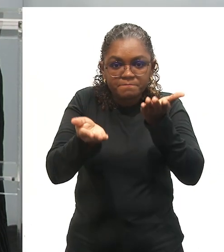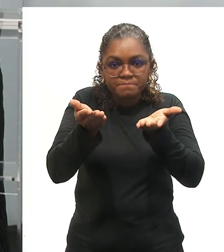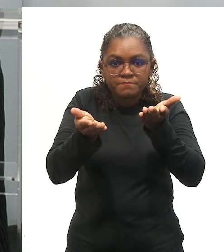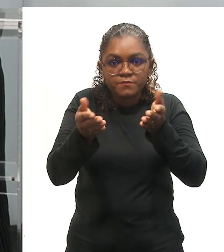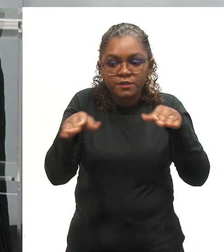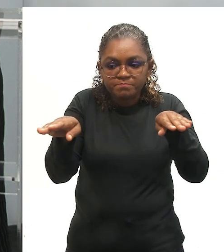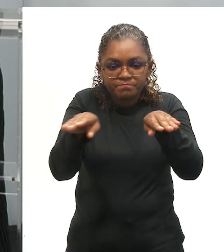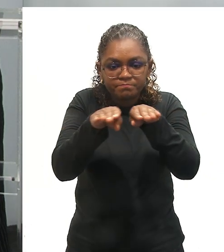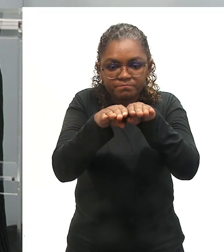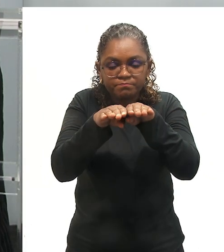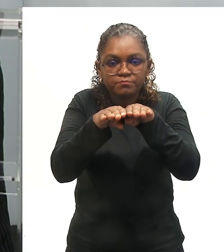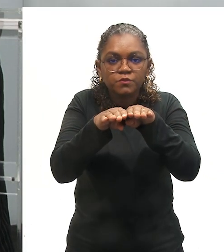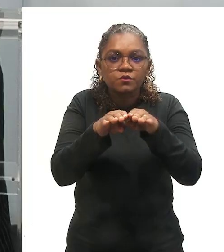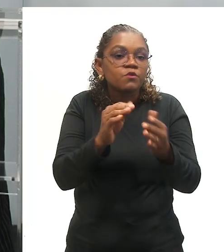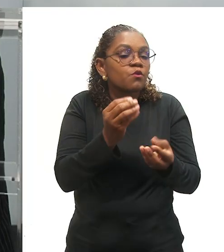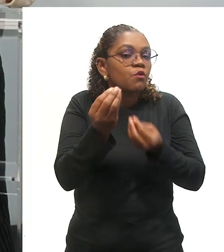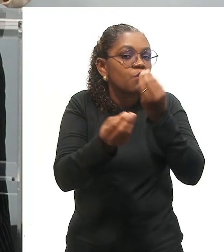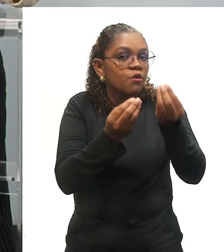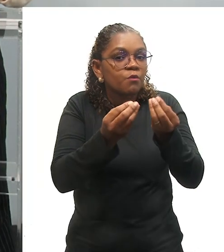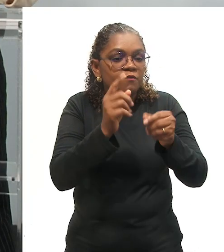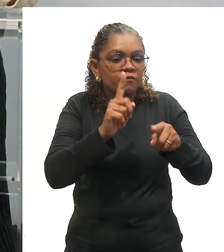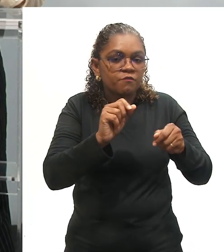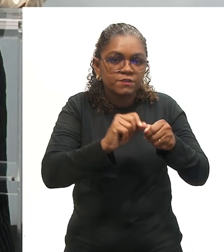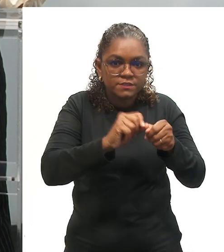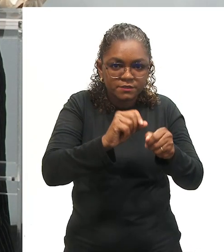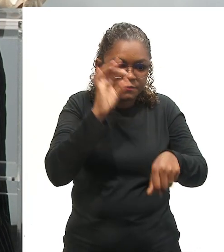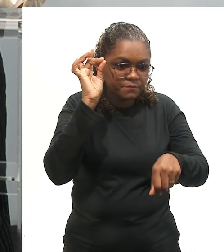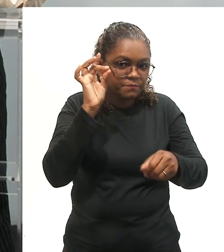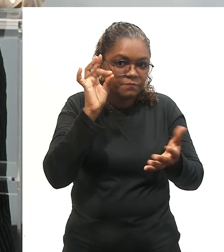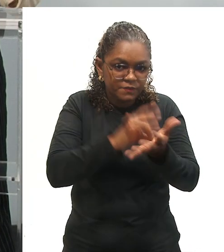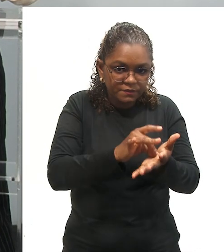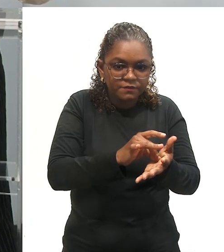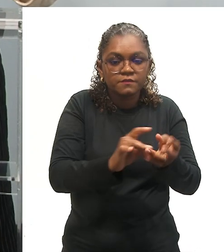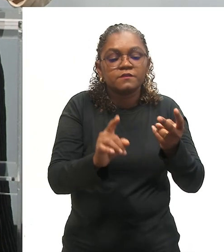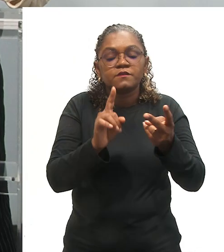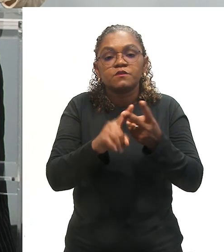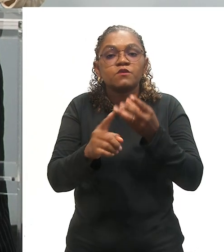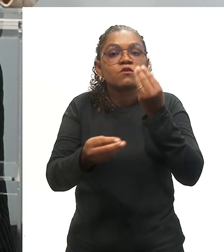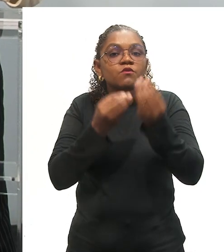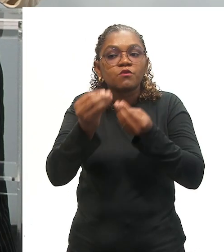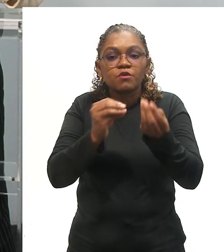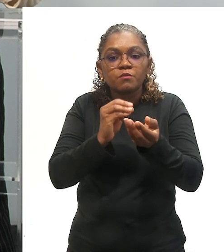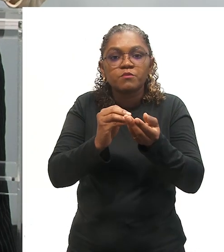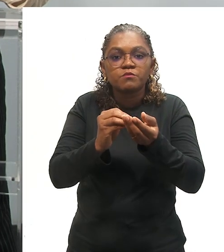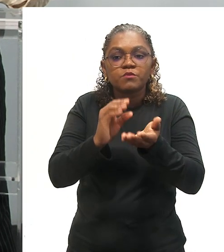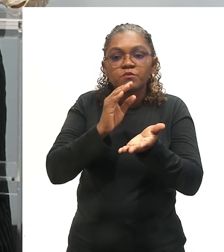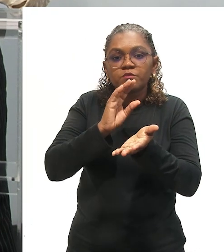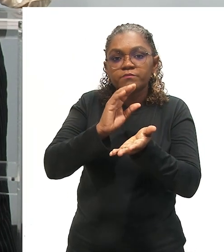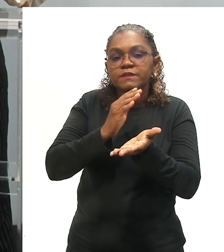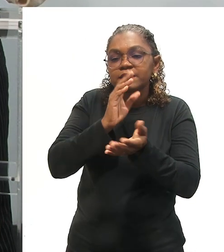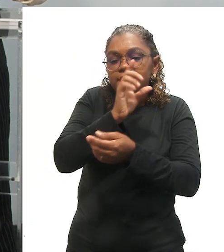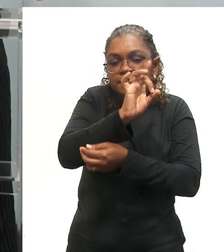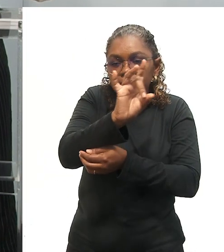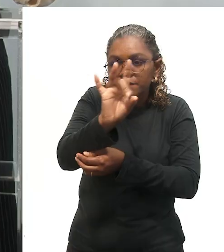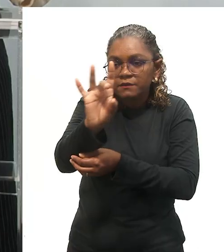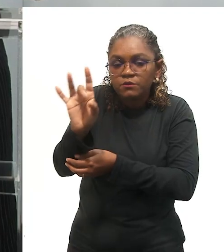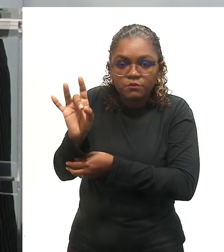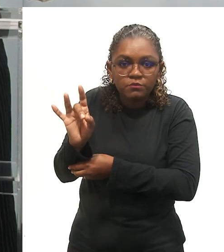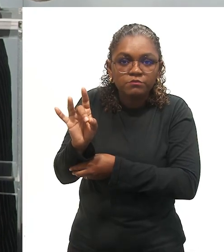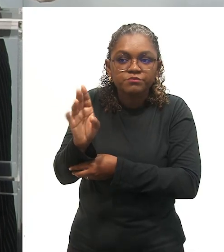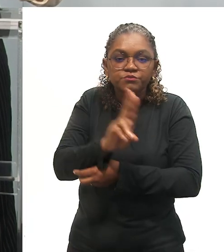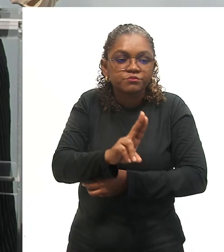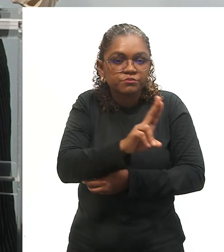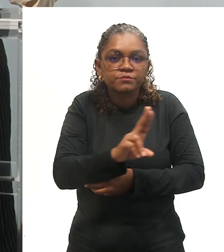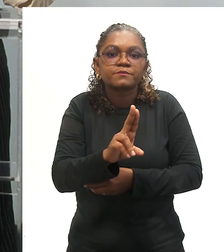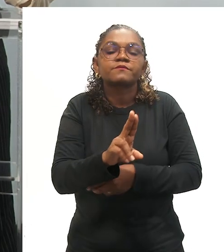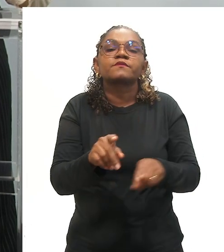produzir, como distribuir essa produção dentro da economia. Algumas economias fazem isso de uma maneira melhor, a gente tem economias que são as